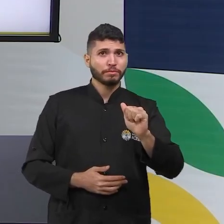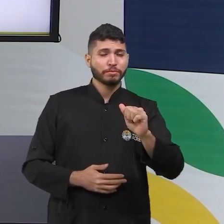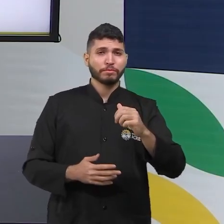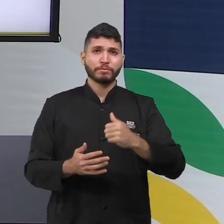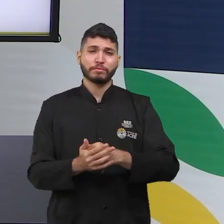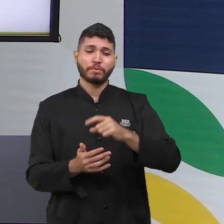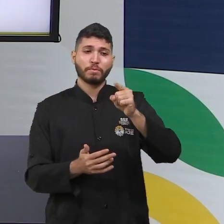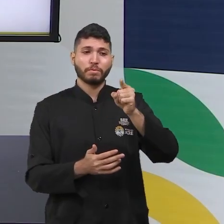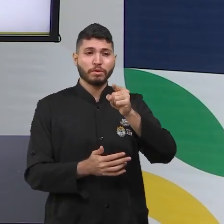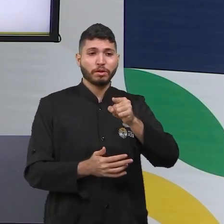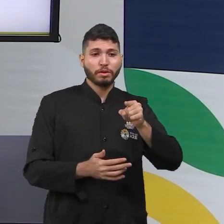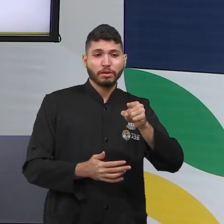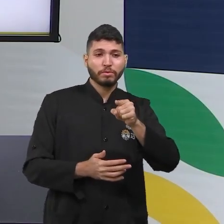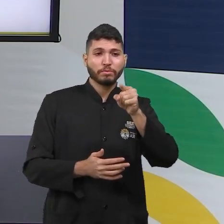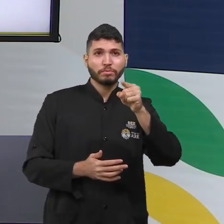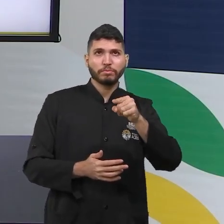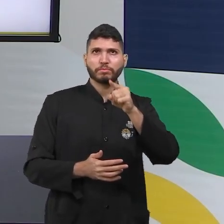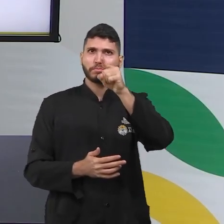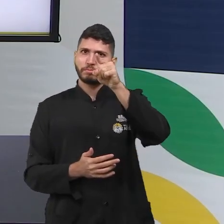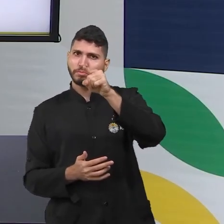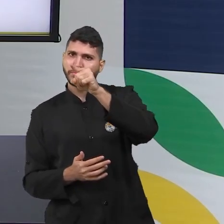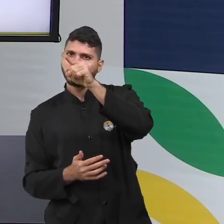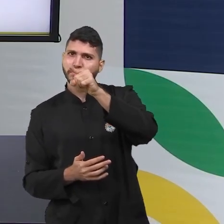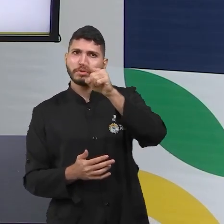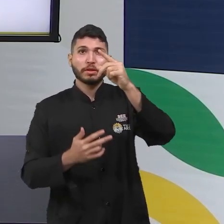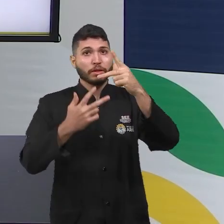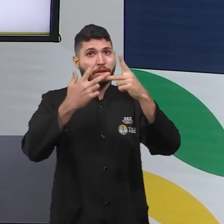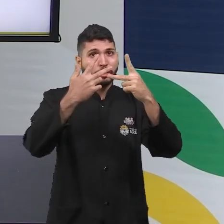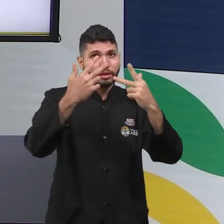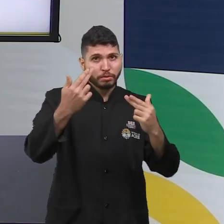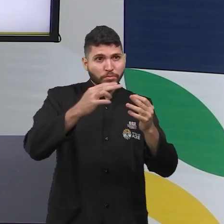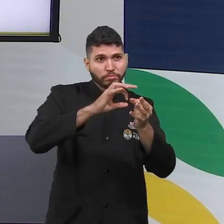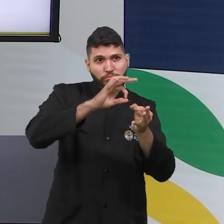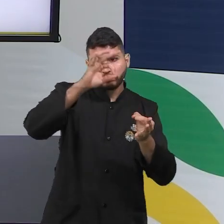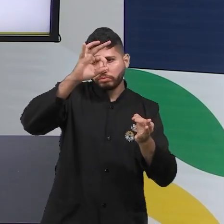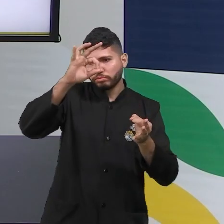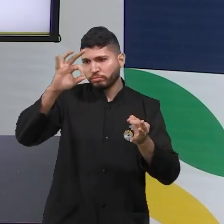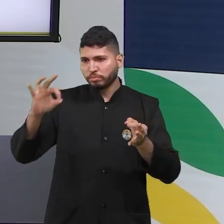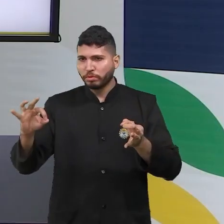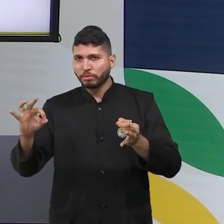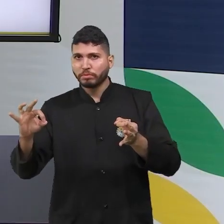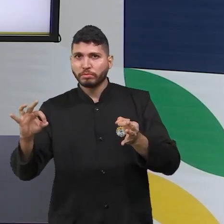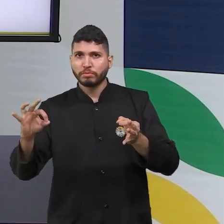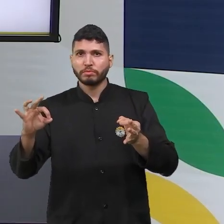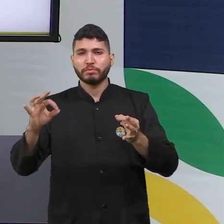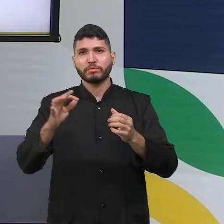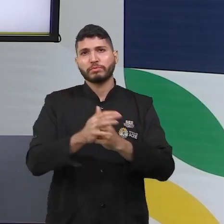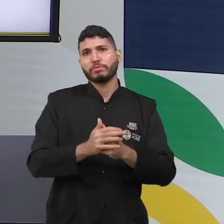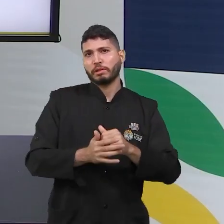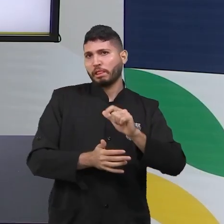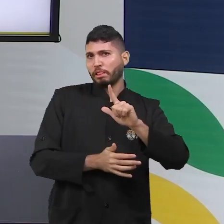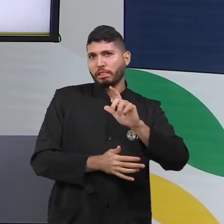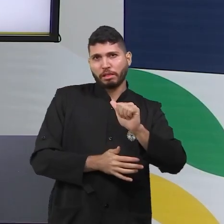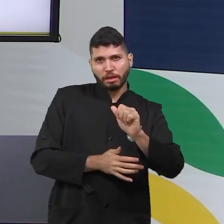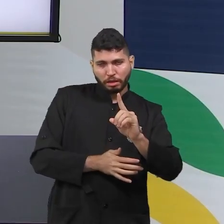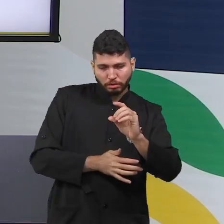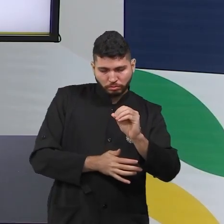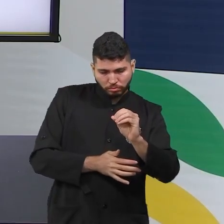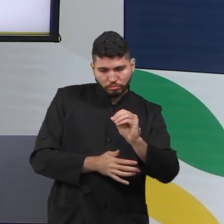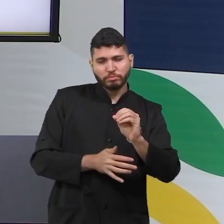São ângulos que possuem as mesmas medidas, tanto de lados como de ângulos, certo?